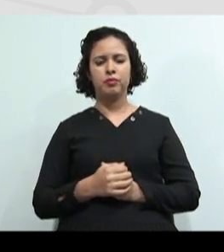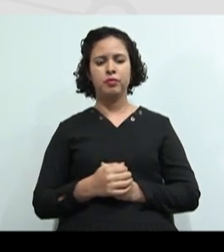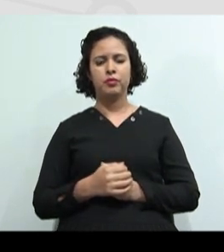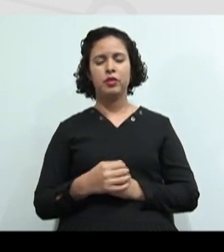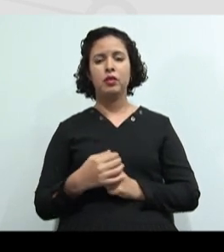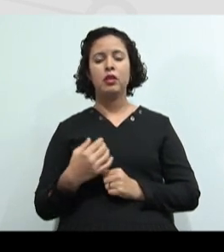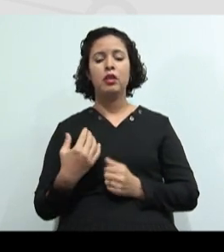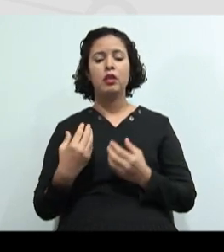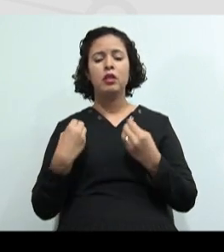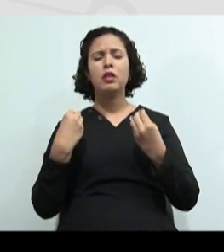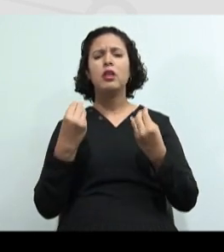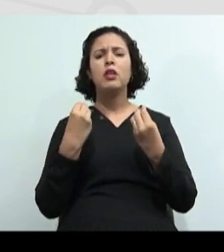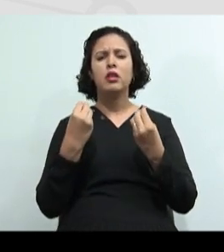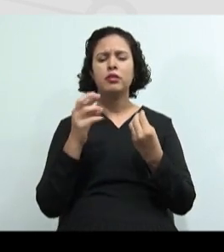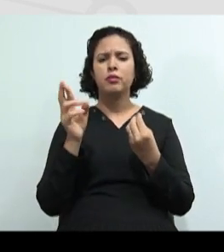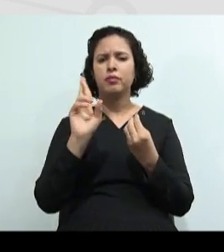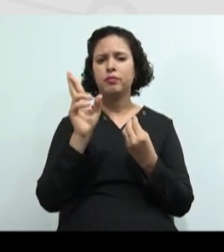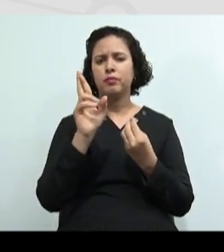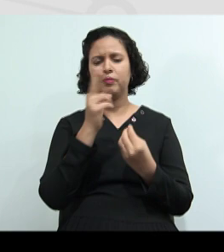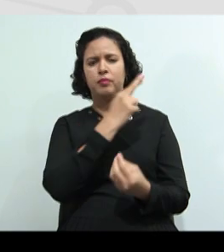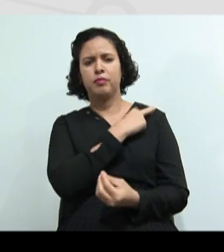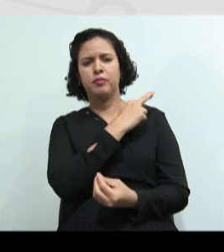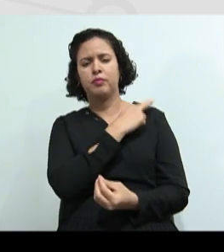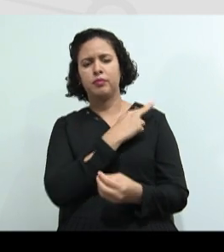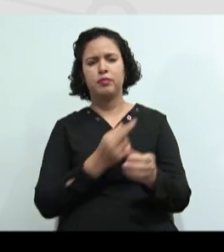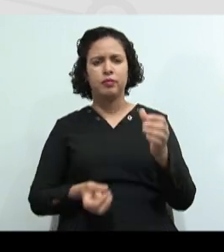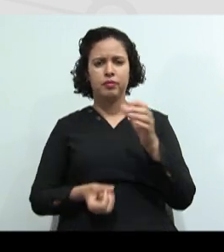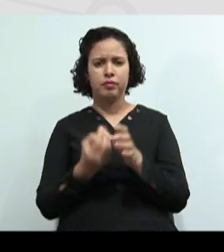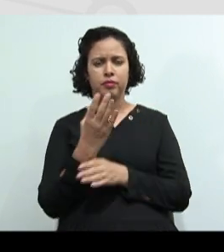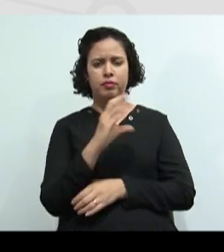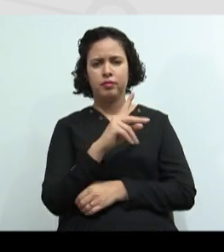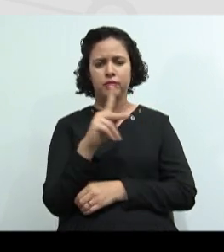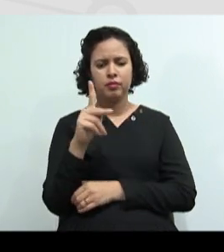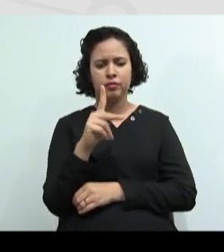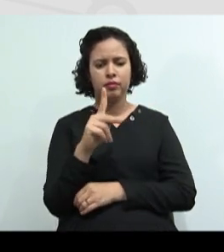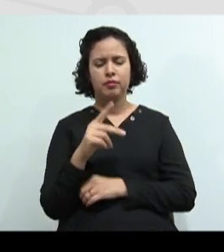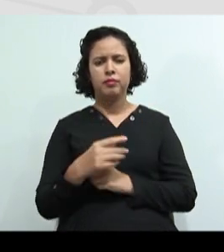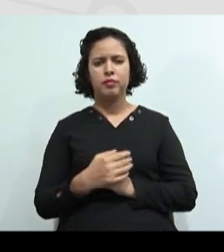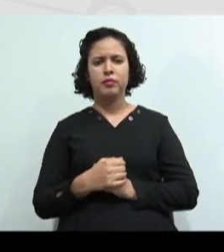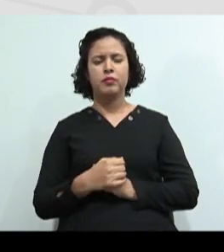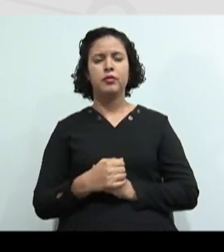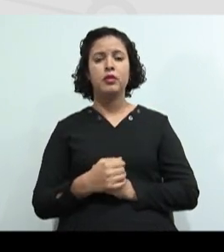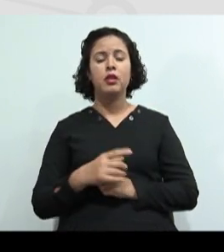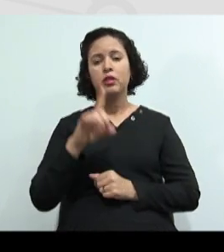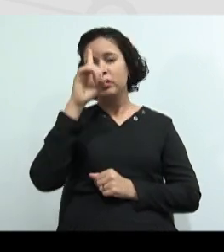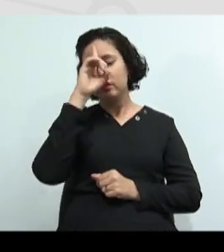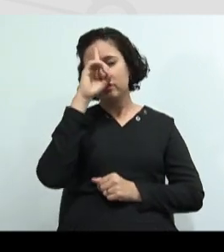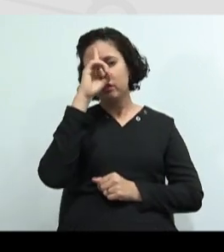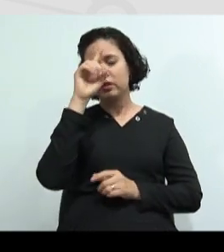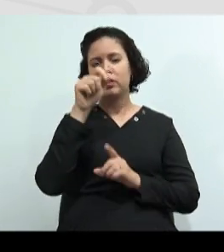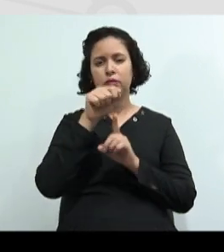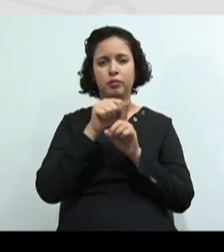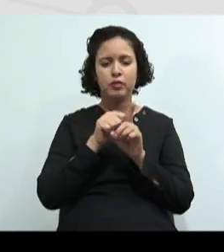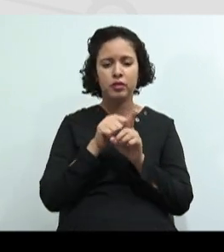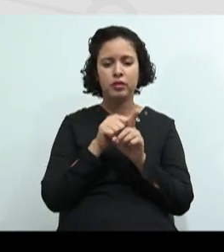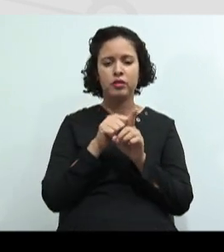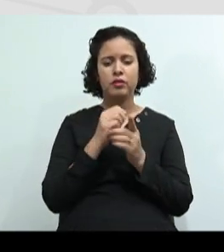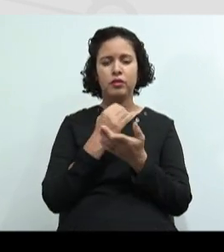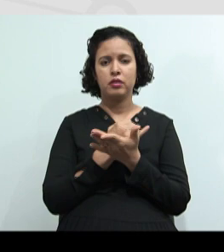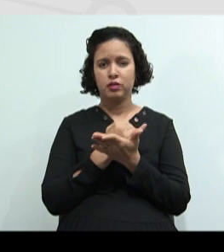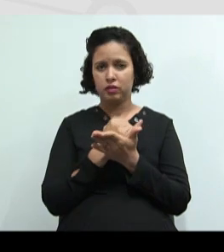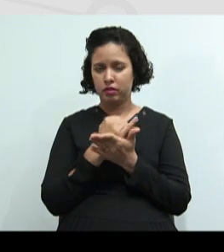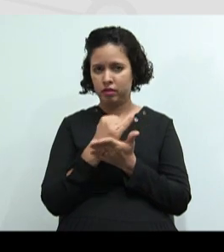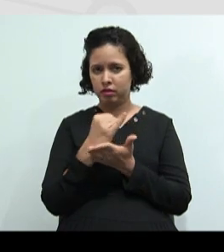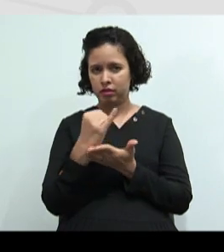Por quem? Quem são os responsáveis para a criação dessa cooperativa? E o when, quando será feito? Opa! Quando nós